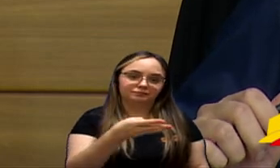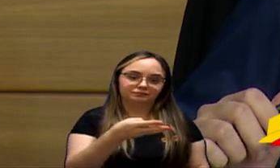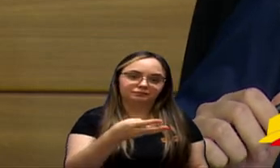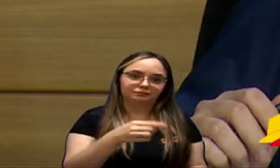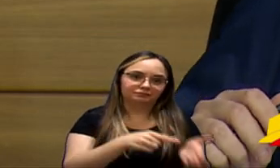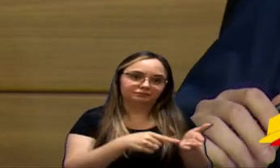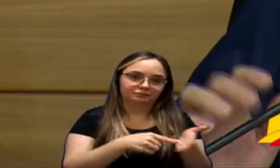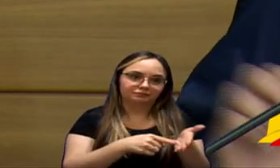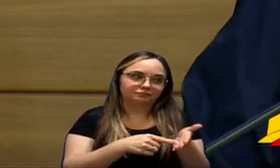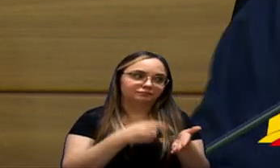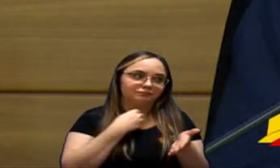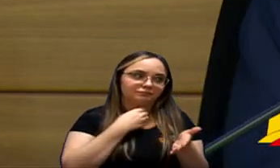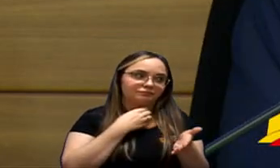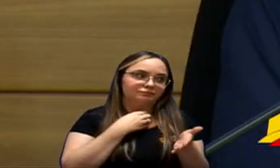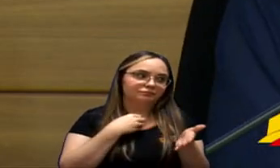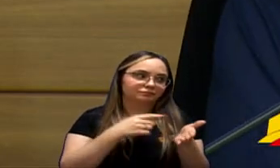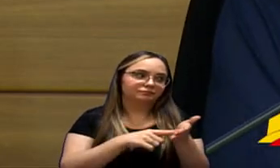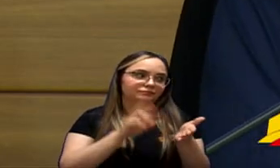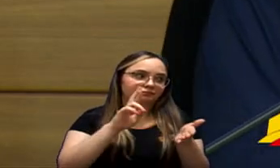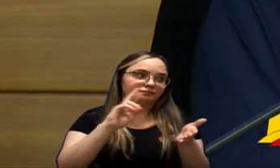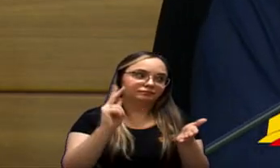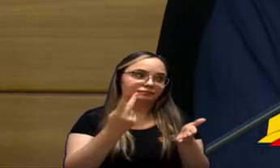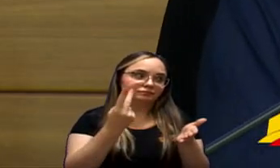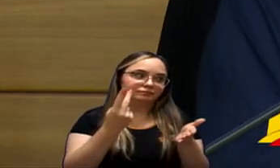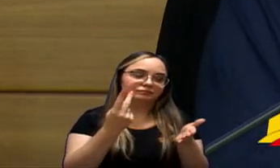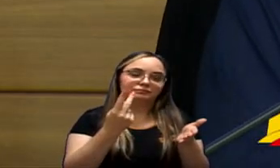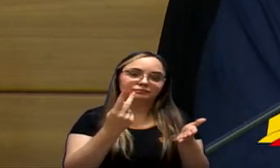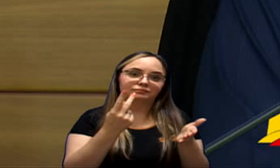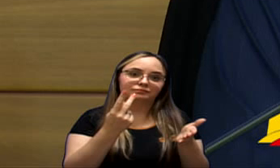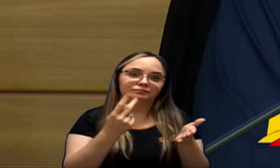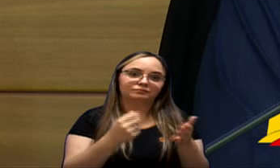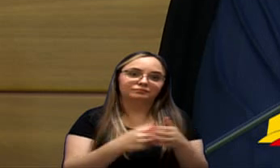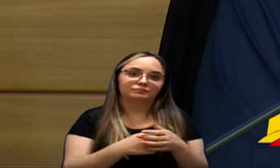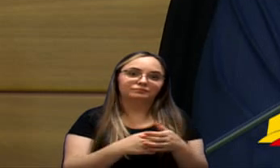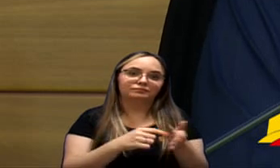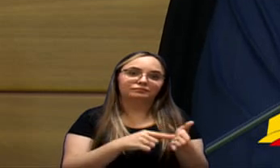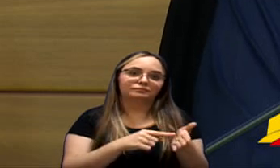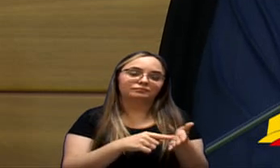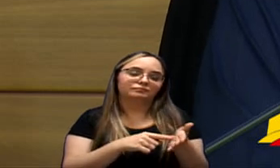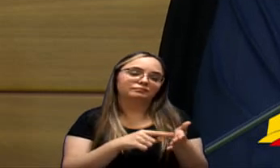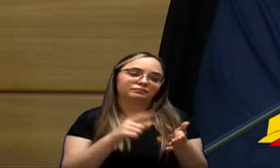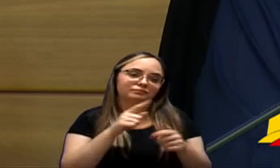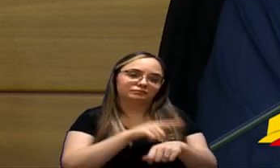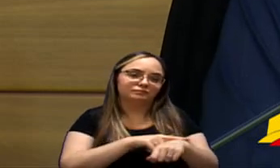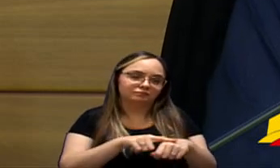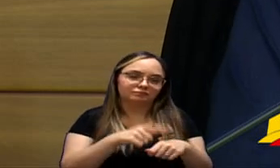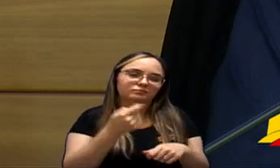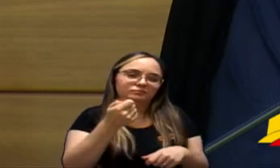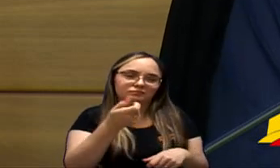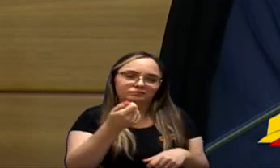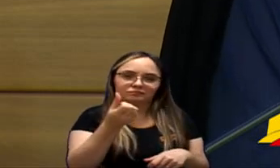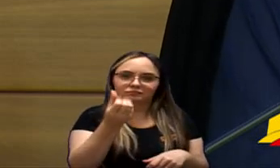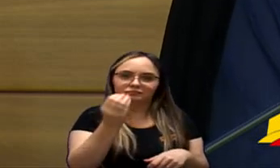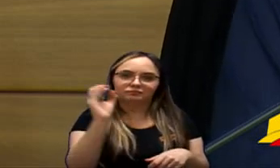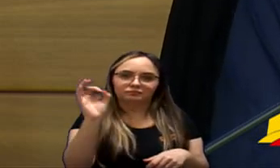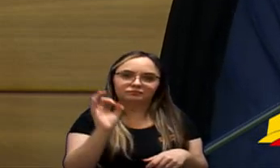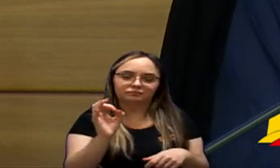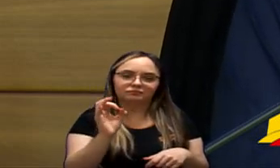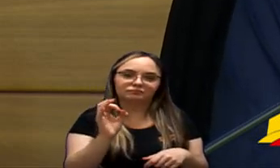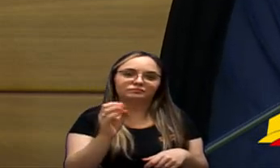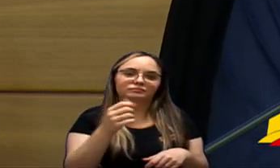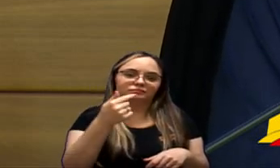Aqui está o RH da Secretaria da Educação, que chega a quase 60% do orçamento total